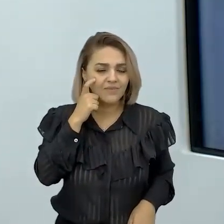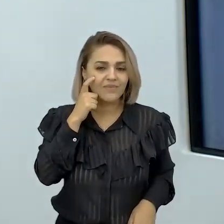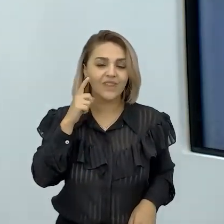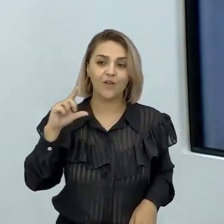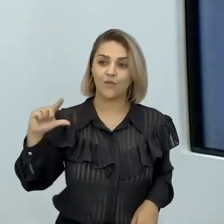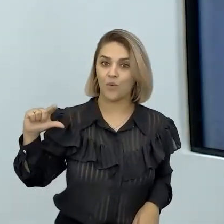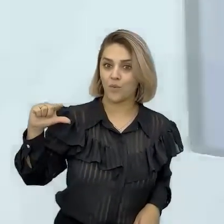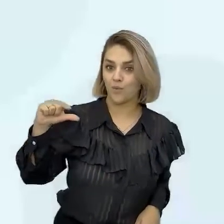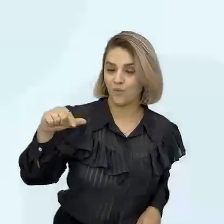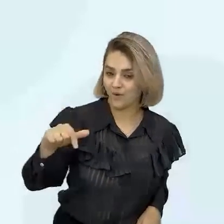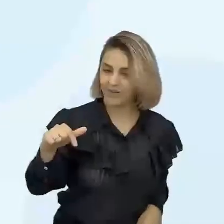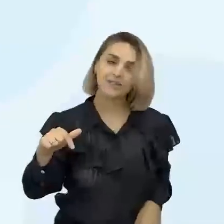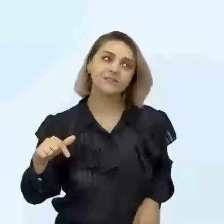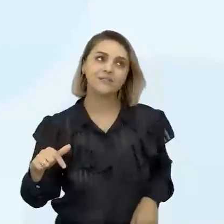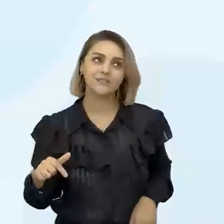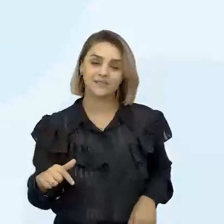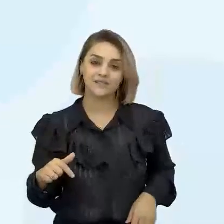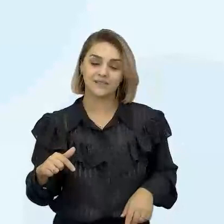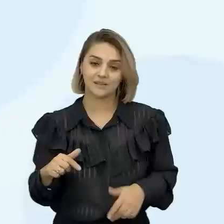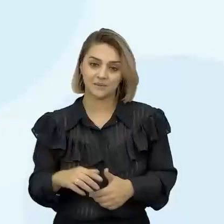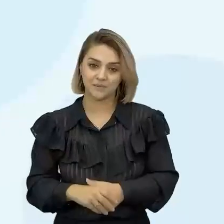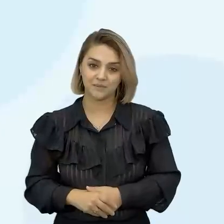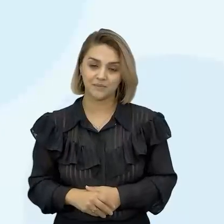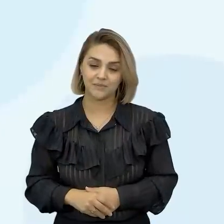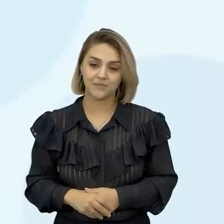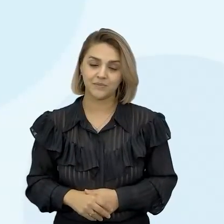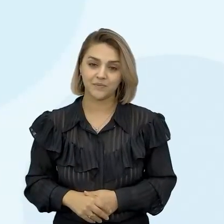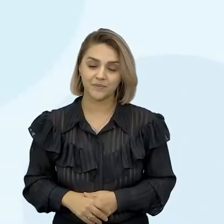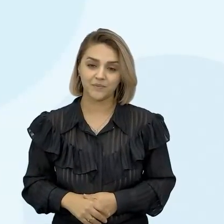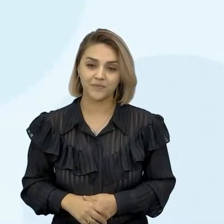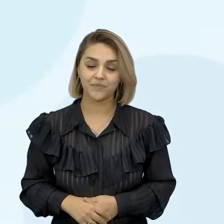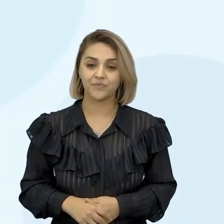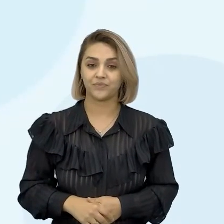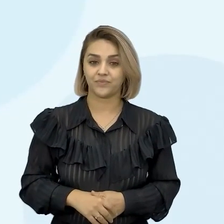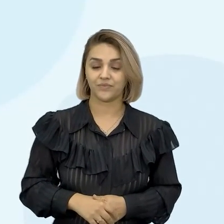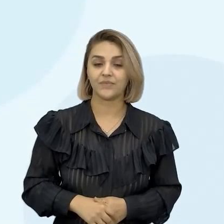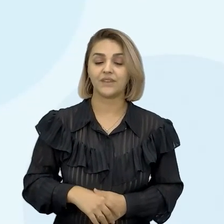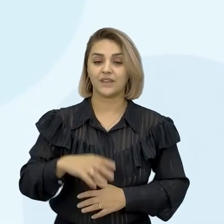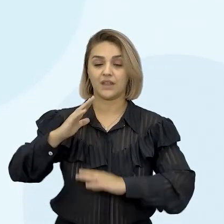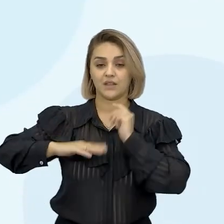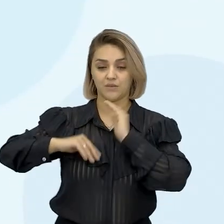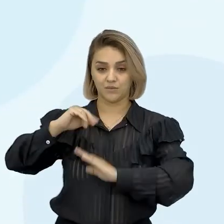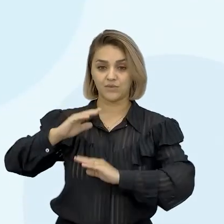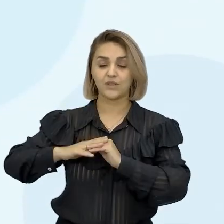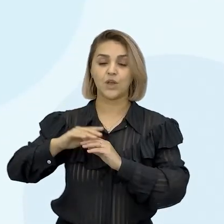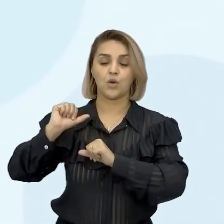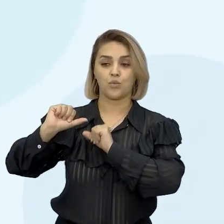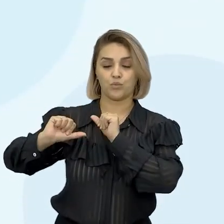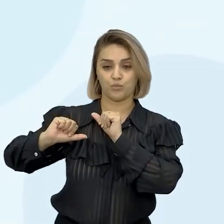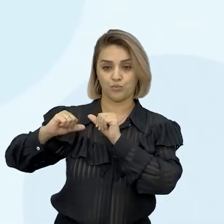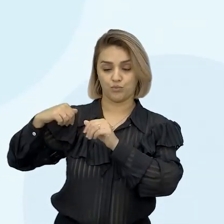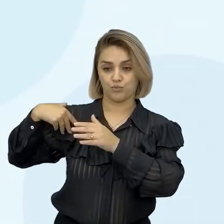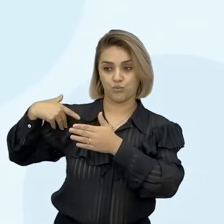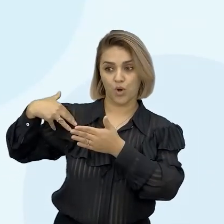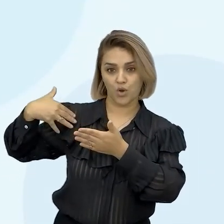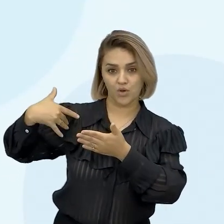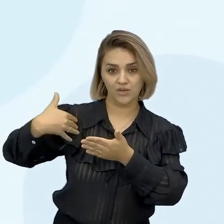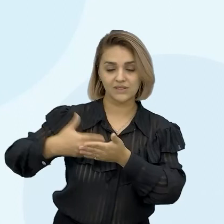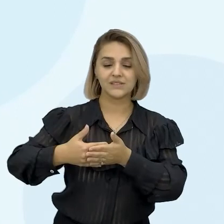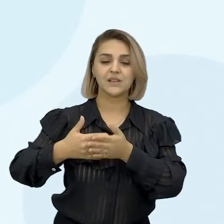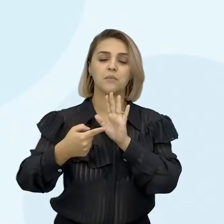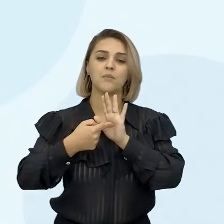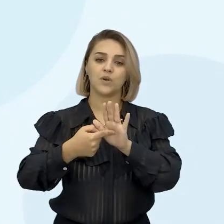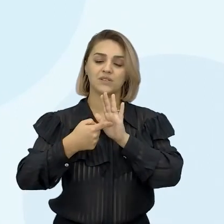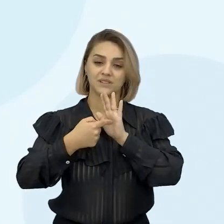próxima da próxima aula que esse probleminha aqui ó a eficiência de um processo de conversão de energia definida como a razão